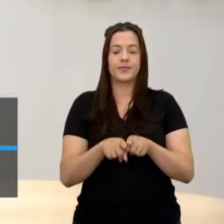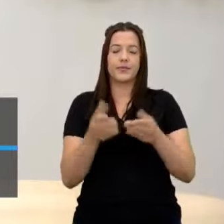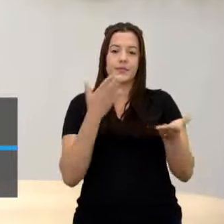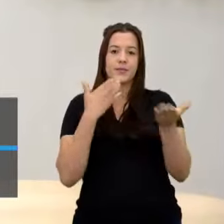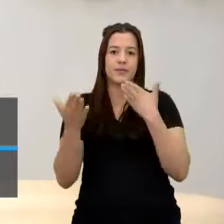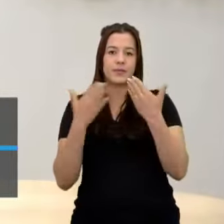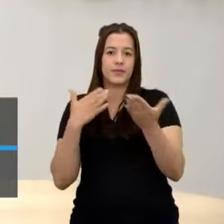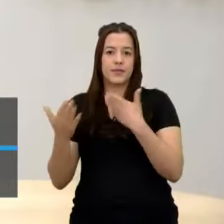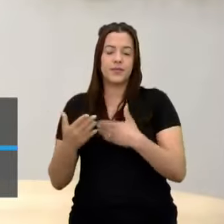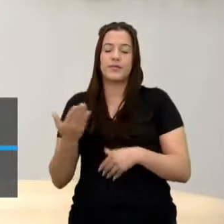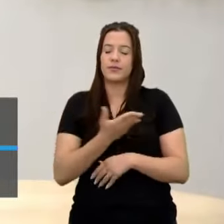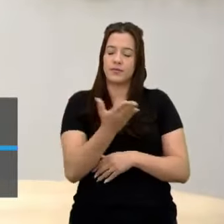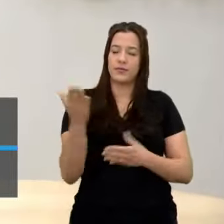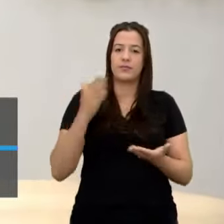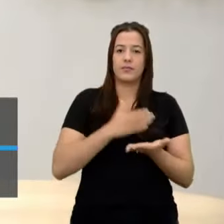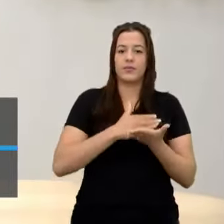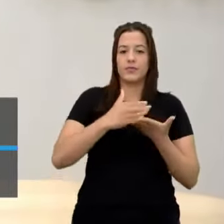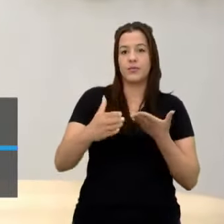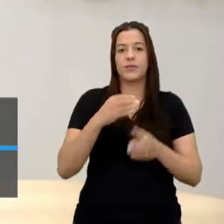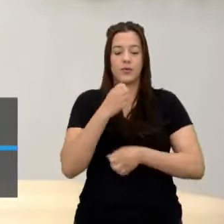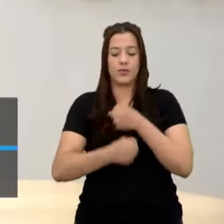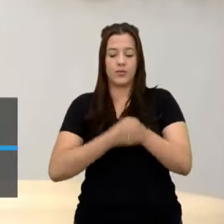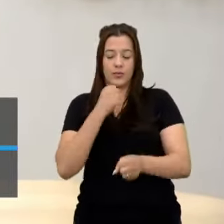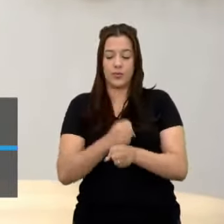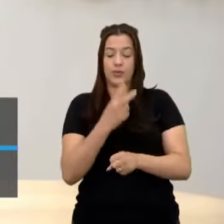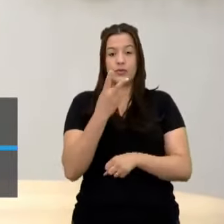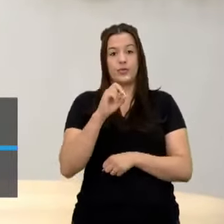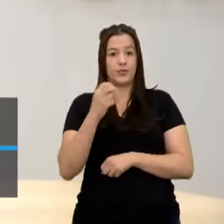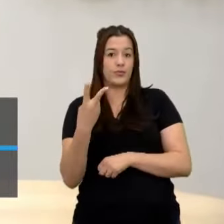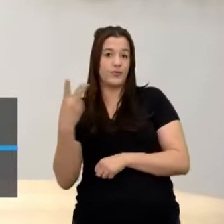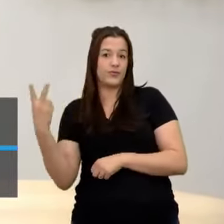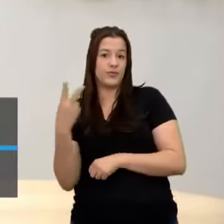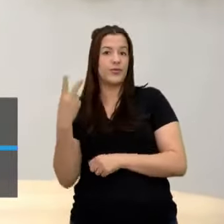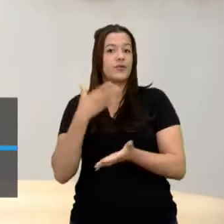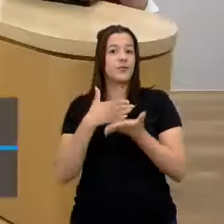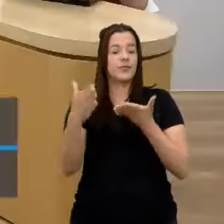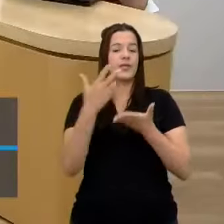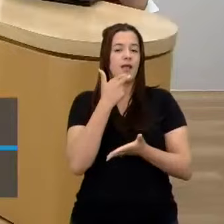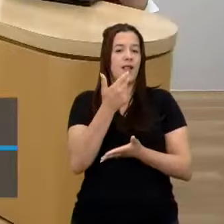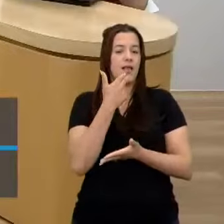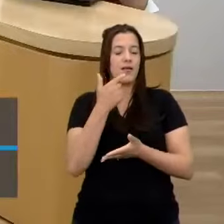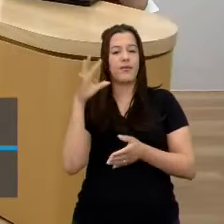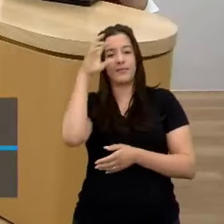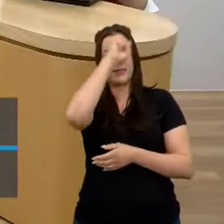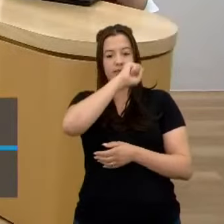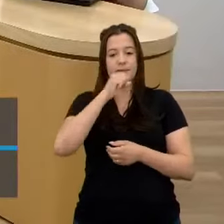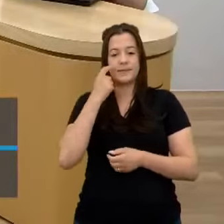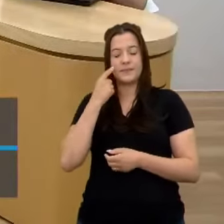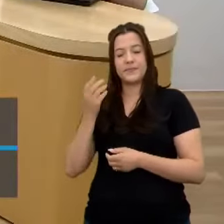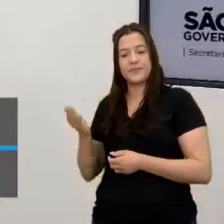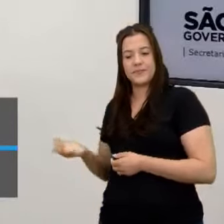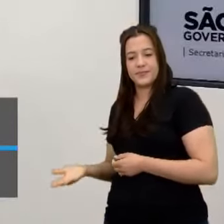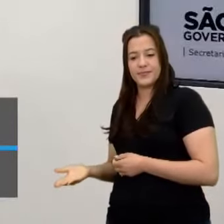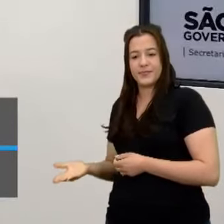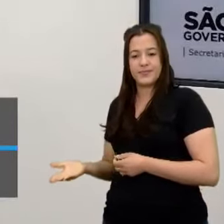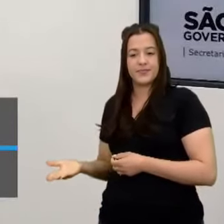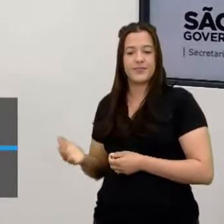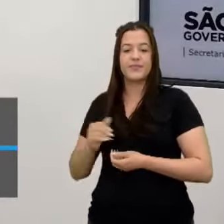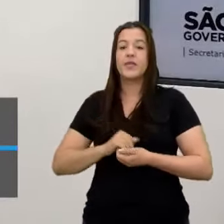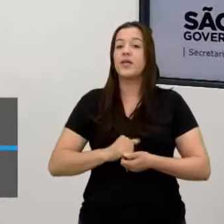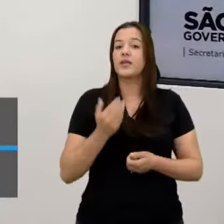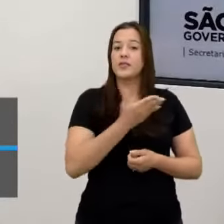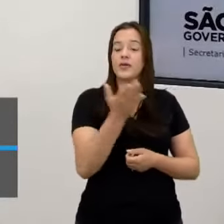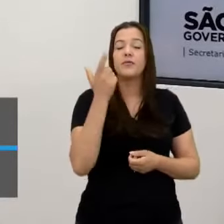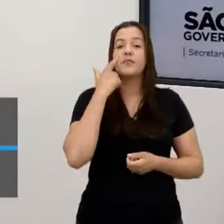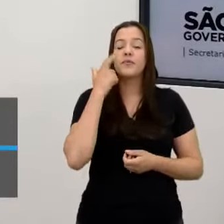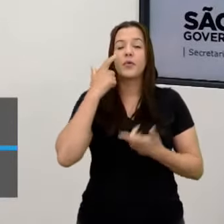conversação e vocês podem começar 2022 falando mais uma língua, olha só. Aparecendo aqui embaixo para vocês o endereço, então verifica a unidade